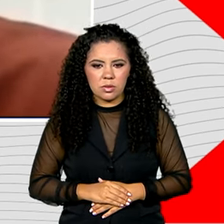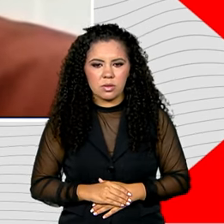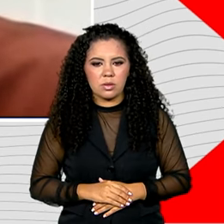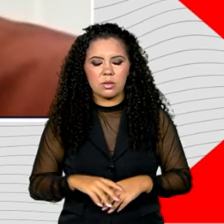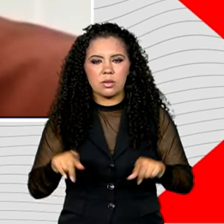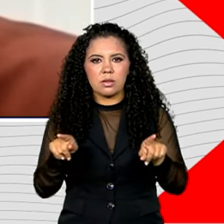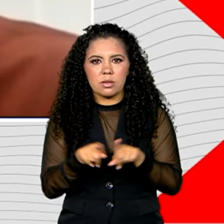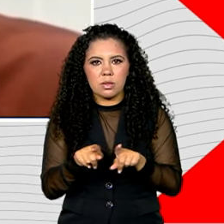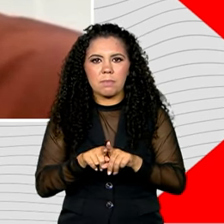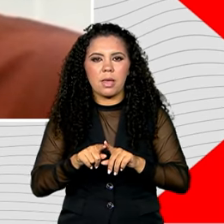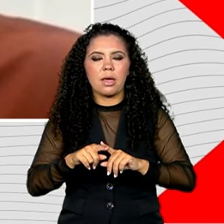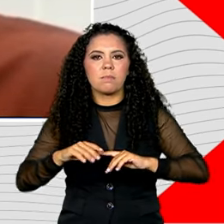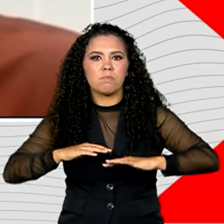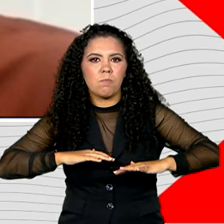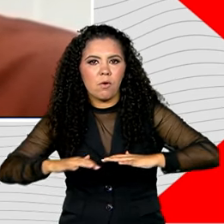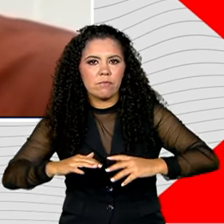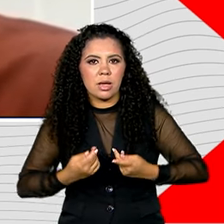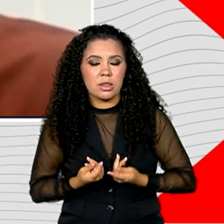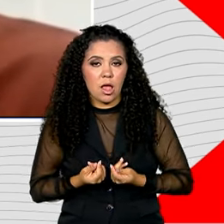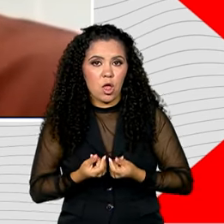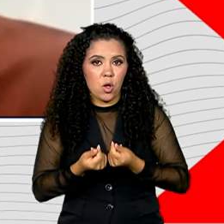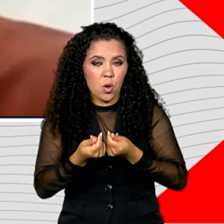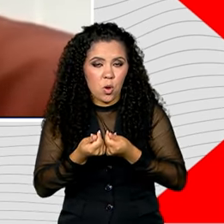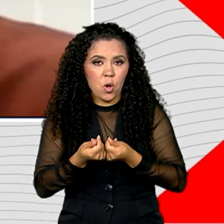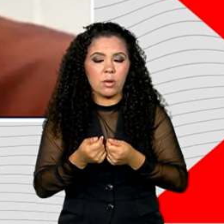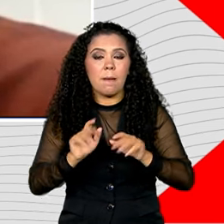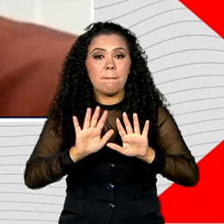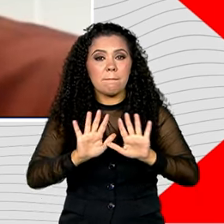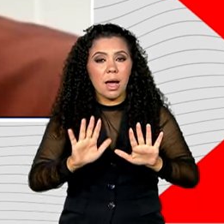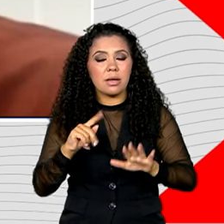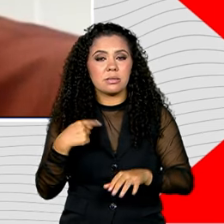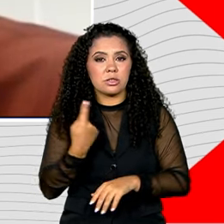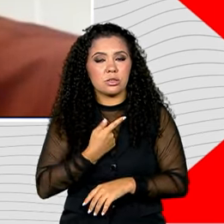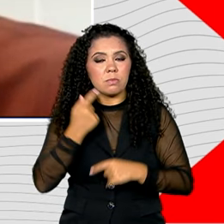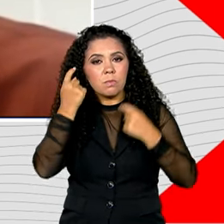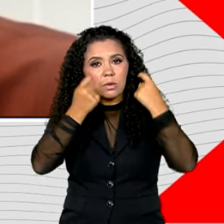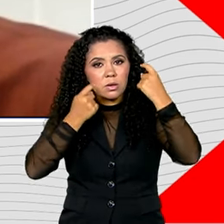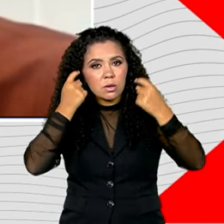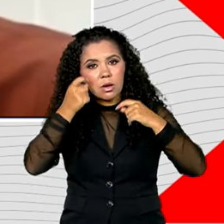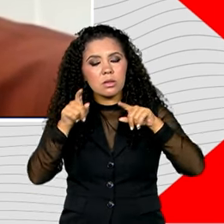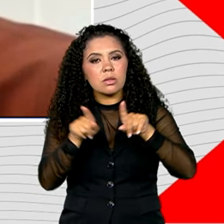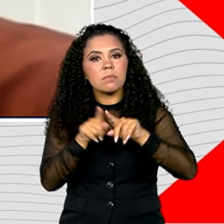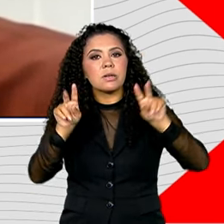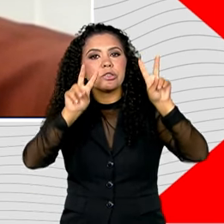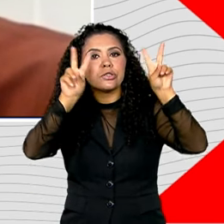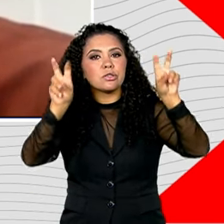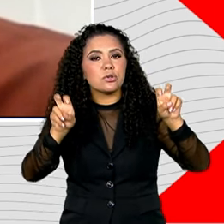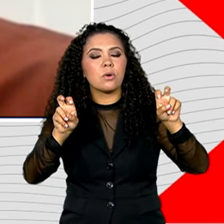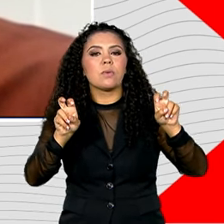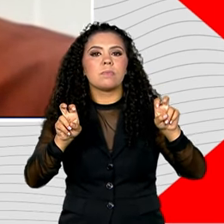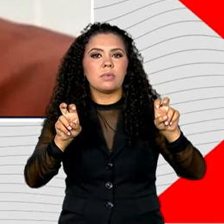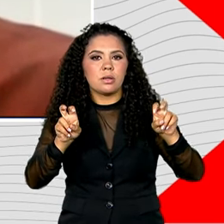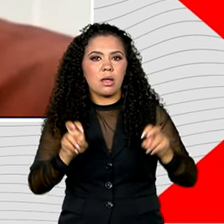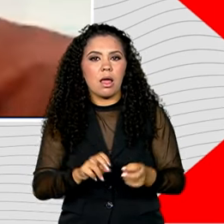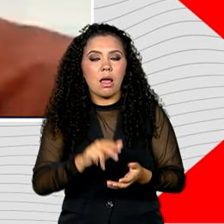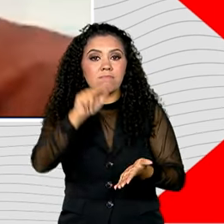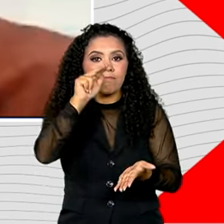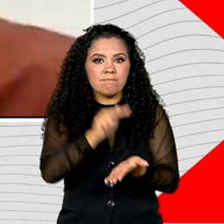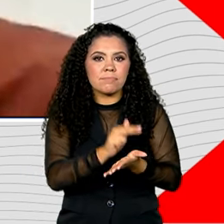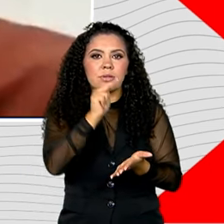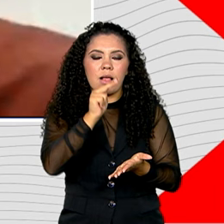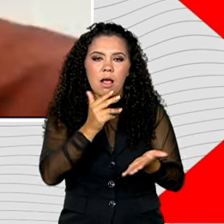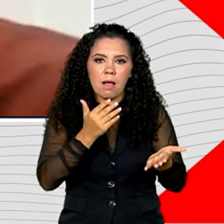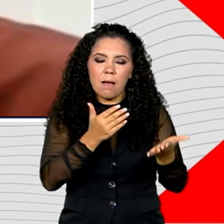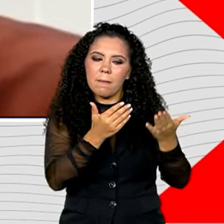nossa economia. Mas a nossa preocupação também é com essa validação dessas carteiras, que a gente sempre é